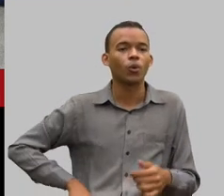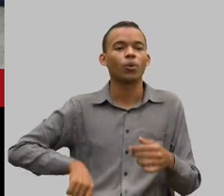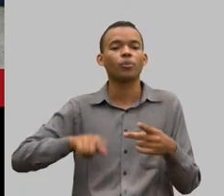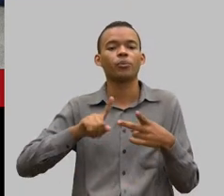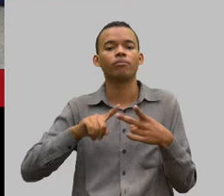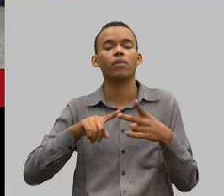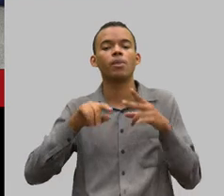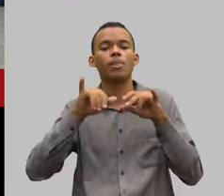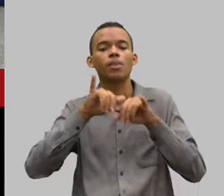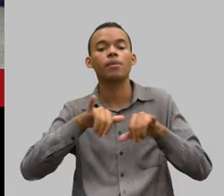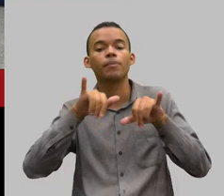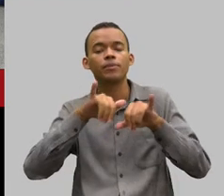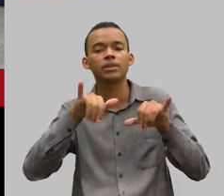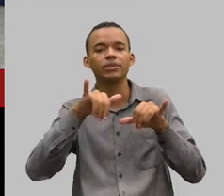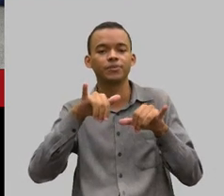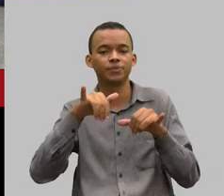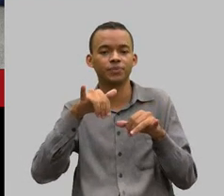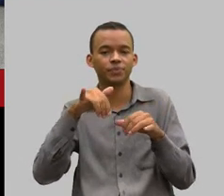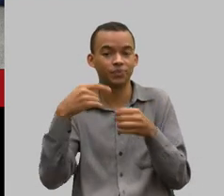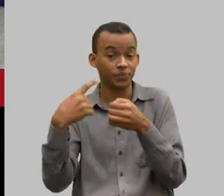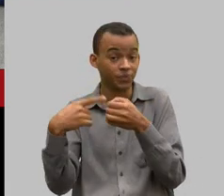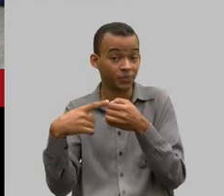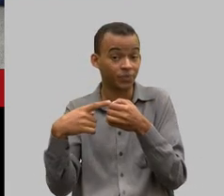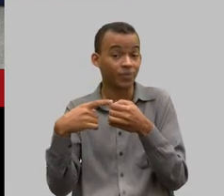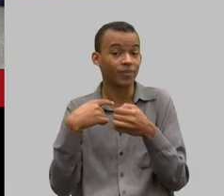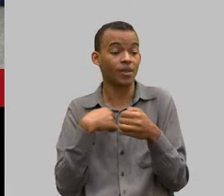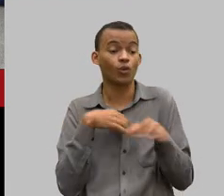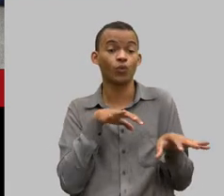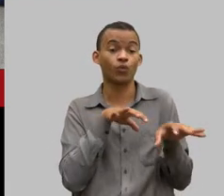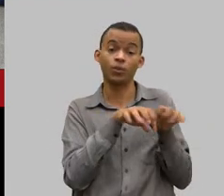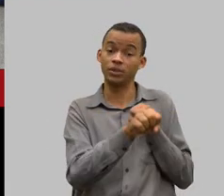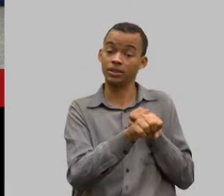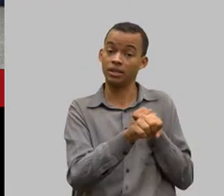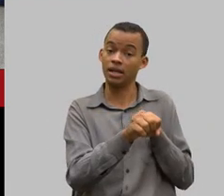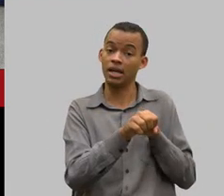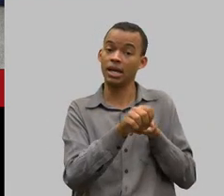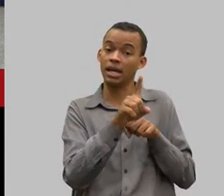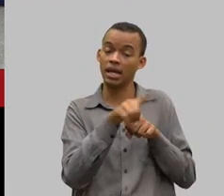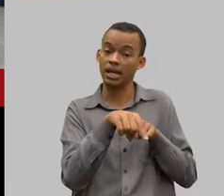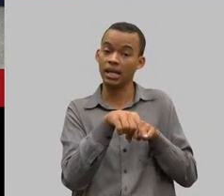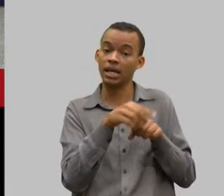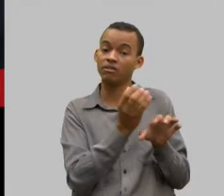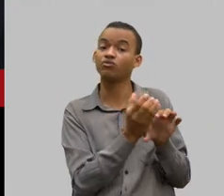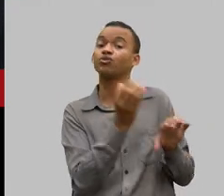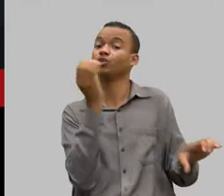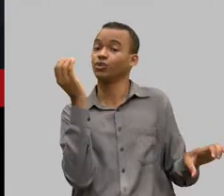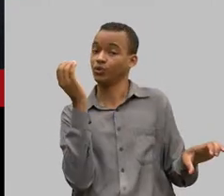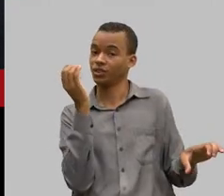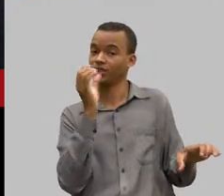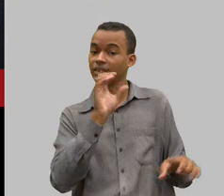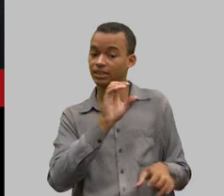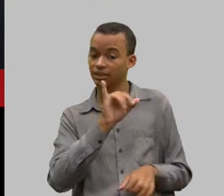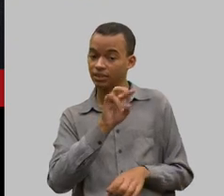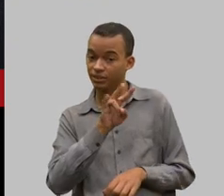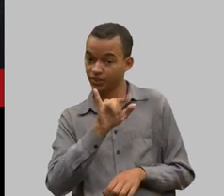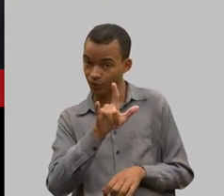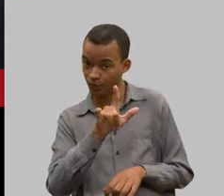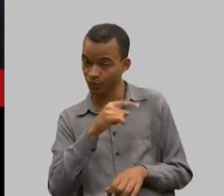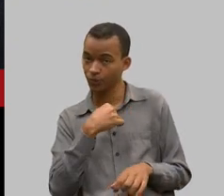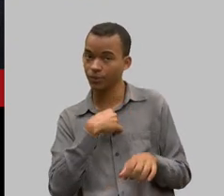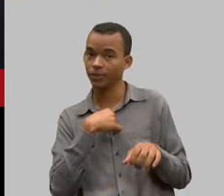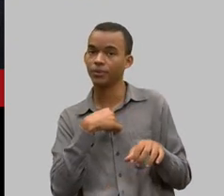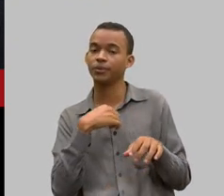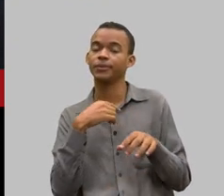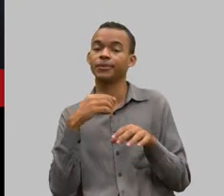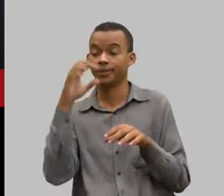eh mas eu sou engenheiro civil eu sou engenheiro civil de formação e tudo que eu aprendi de comunicação